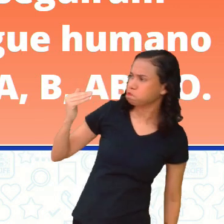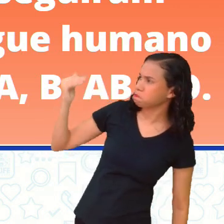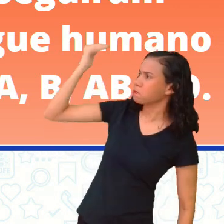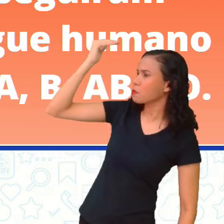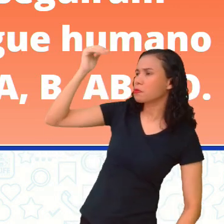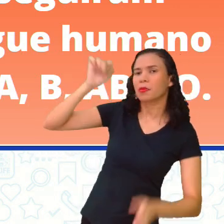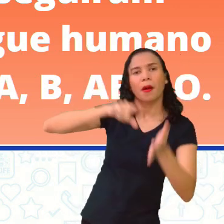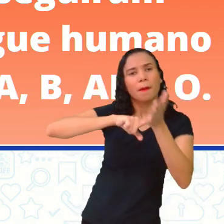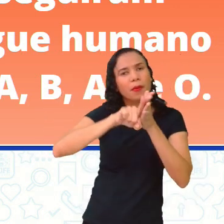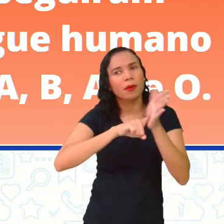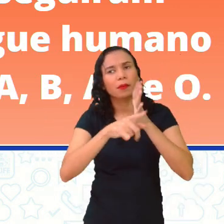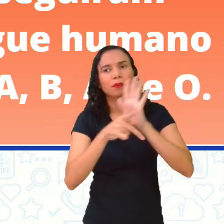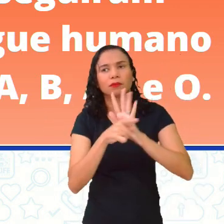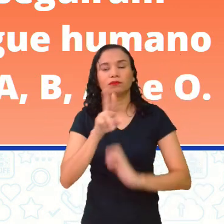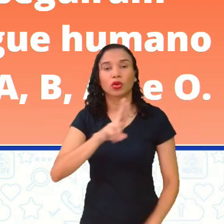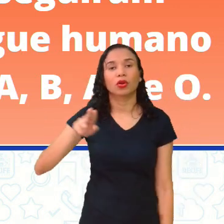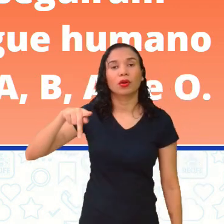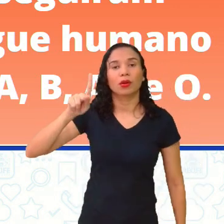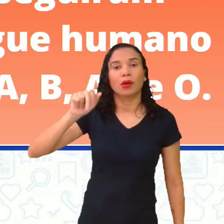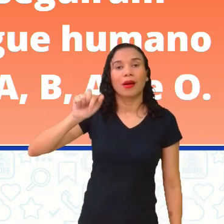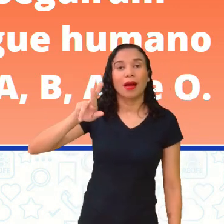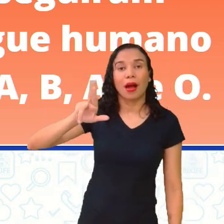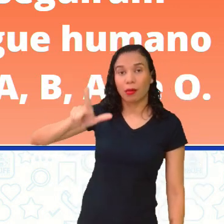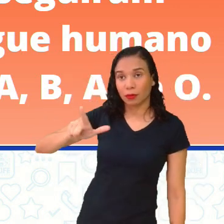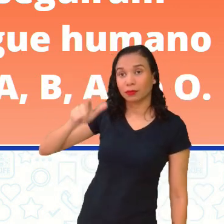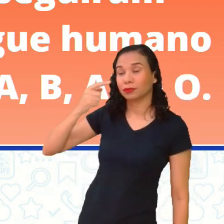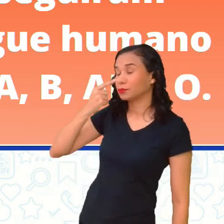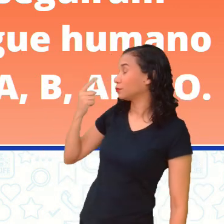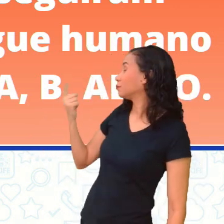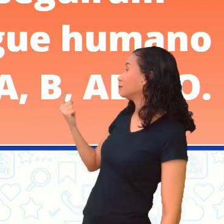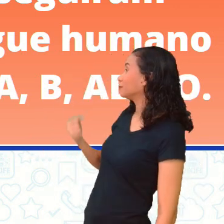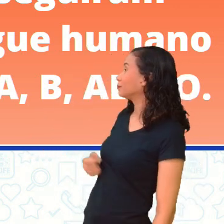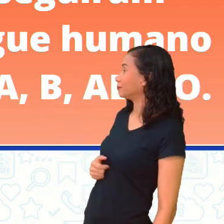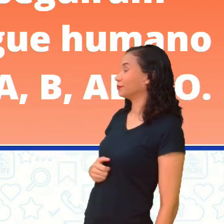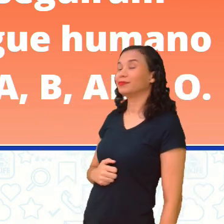pesquisador, Karl Landsteiner,